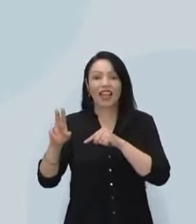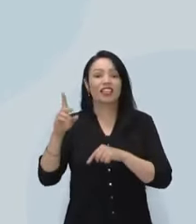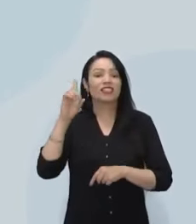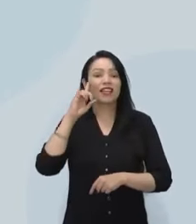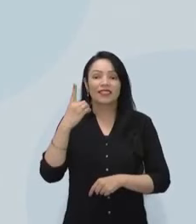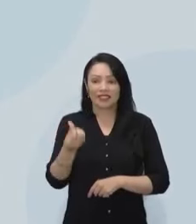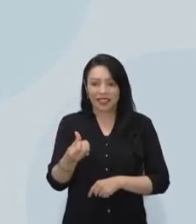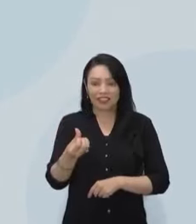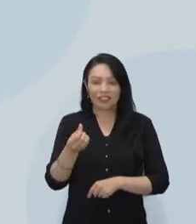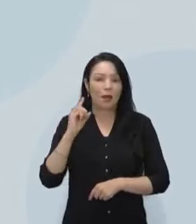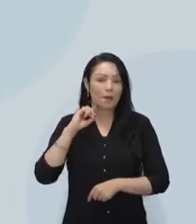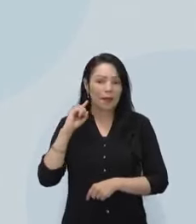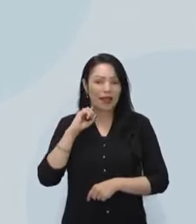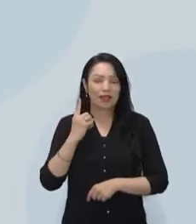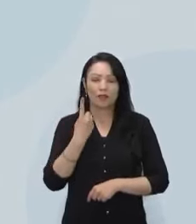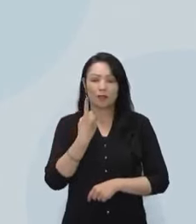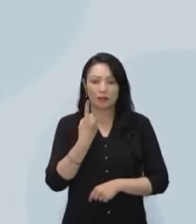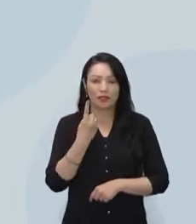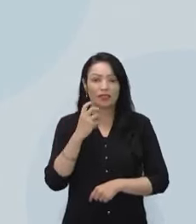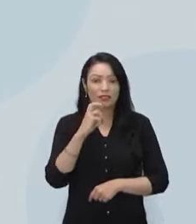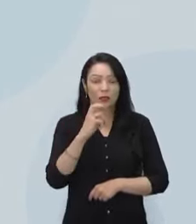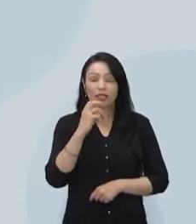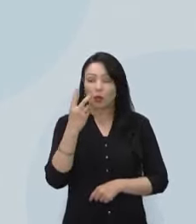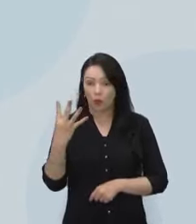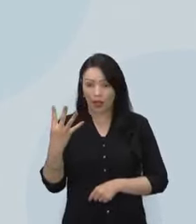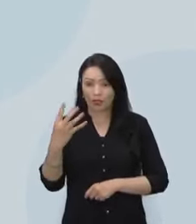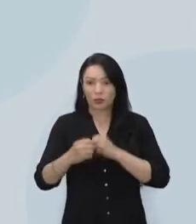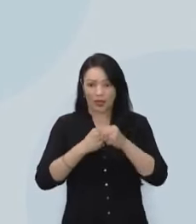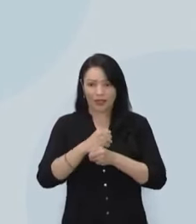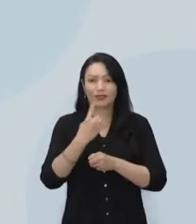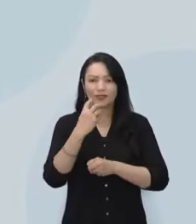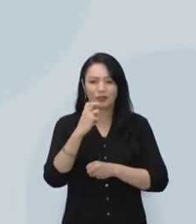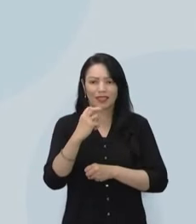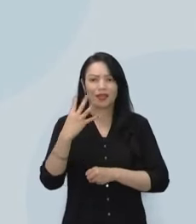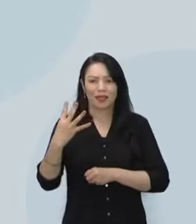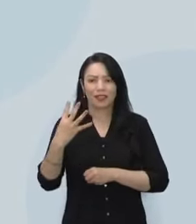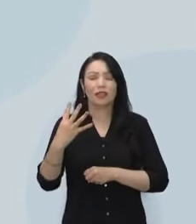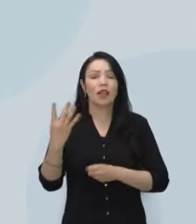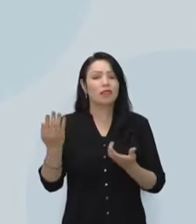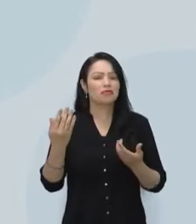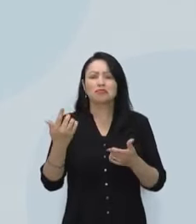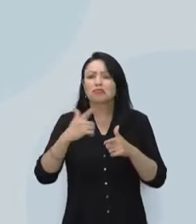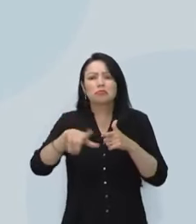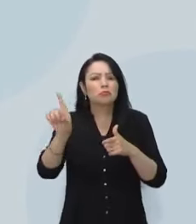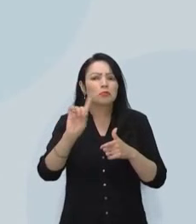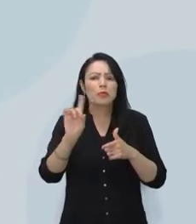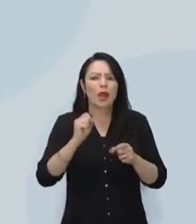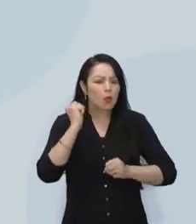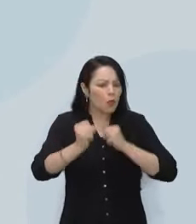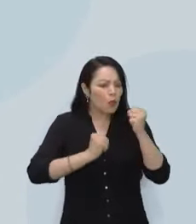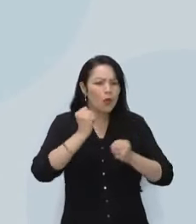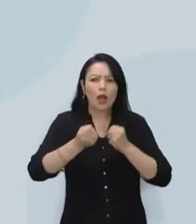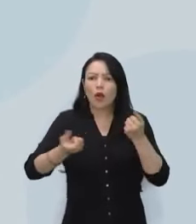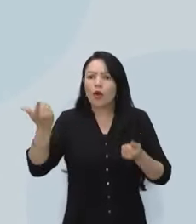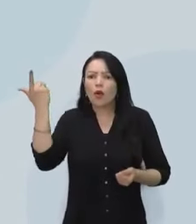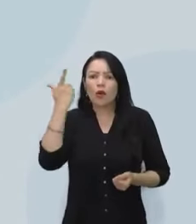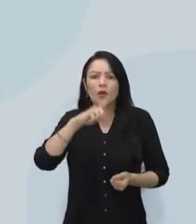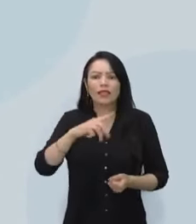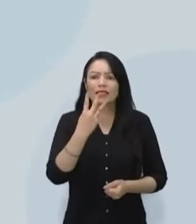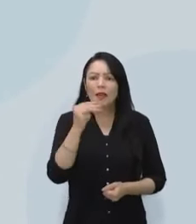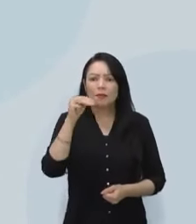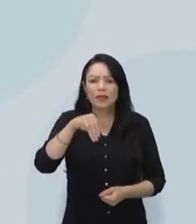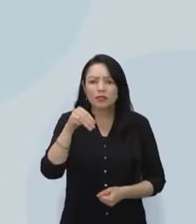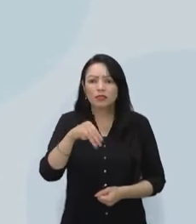1954 pareceu não ter qualquer problema em provar que era possível correr aquela distância em 3